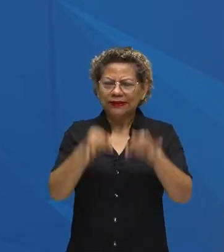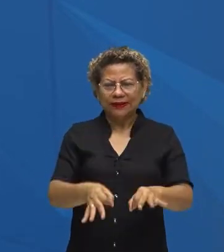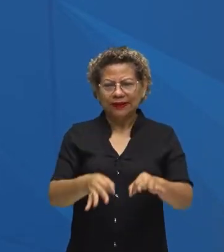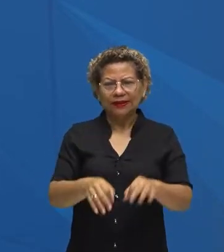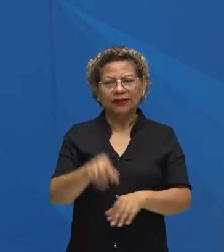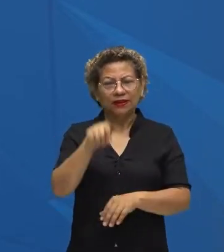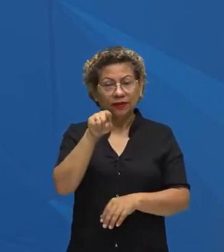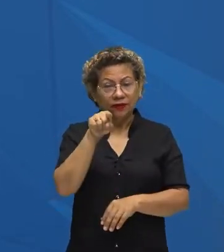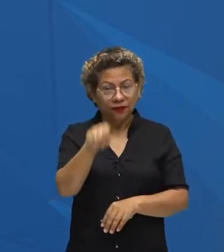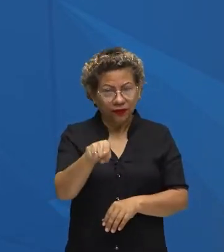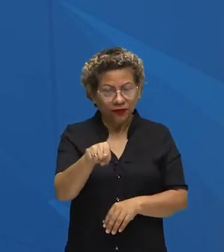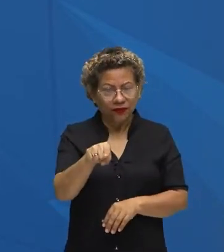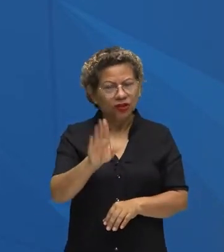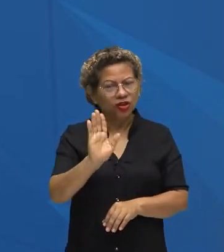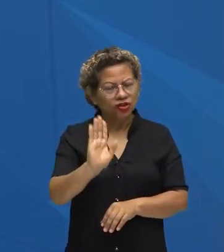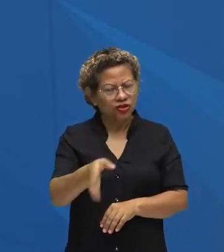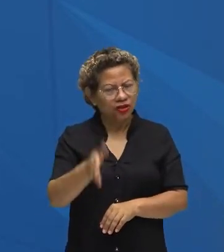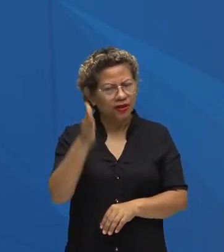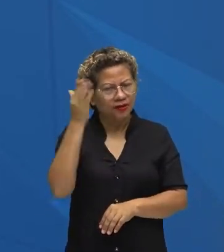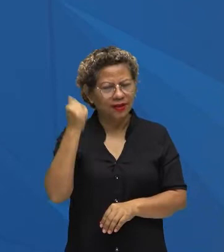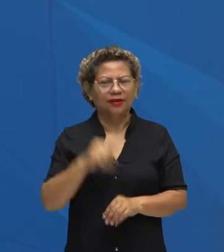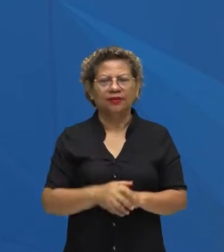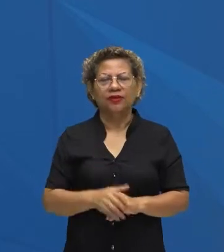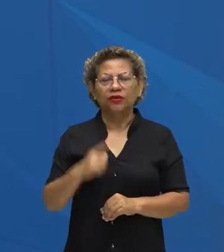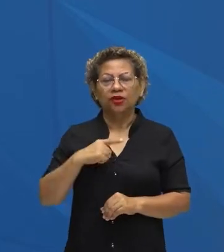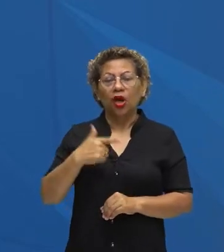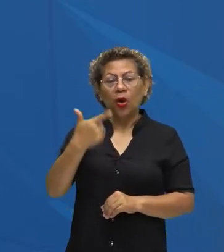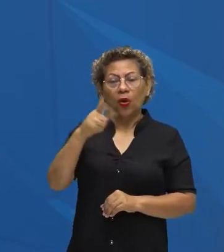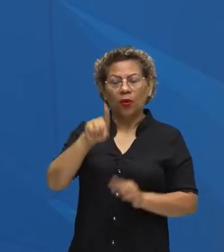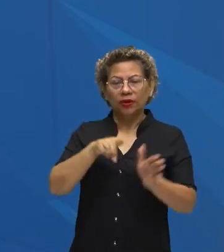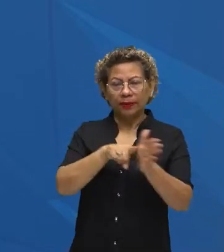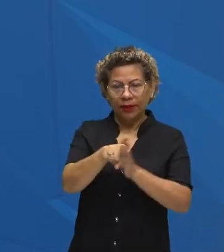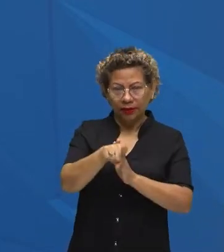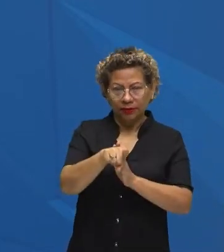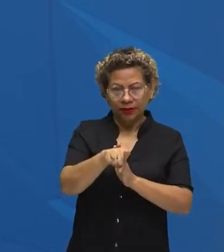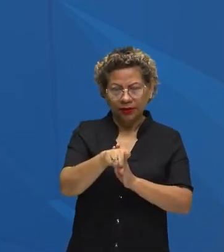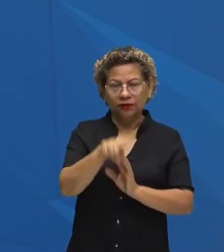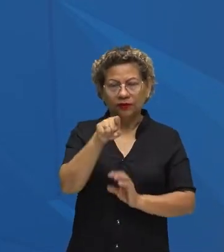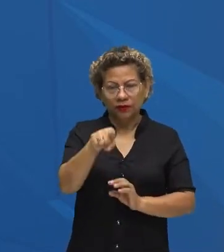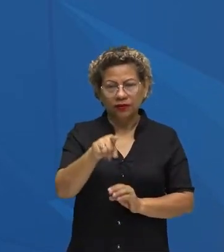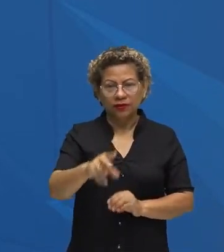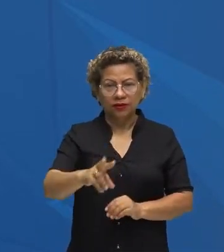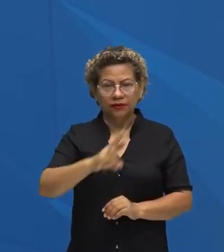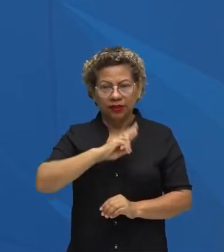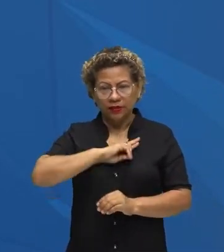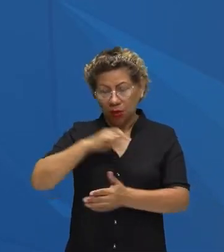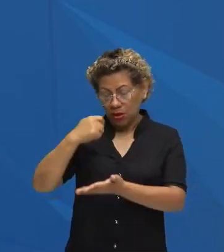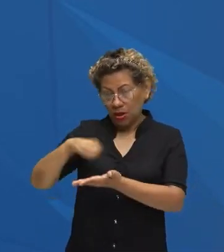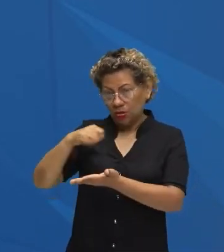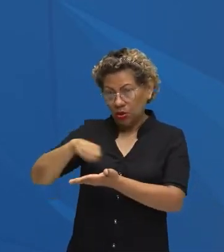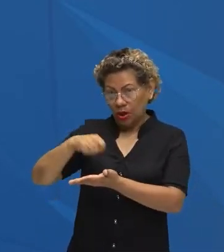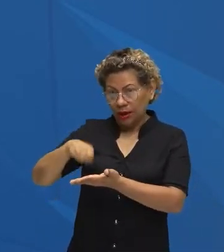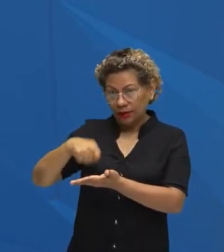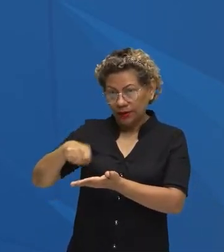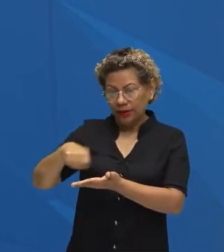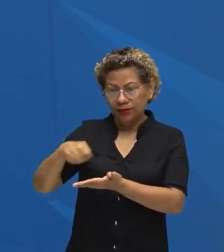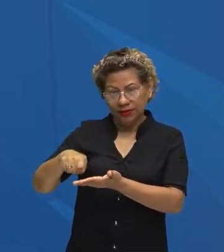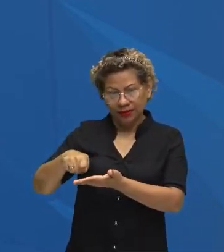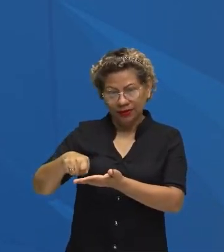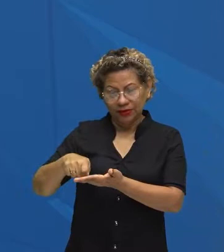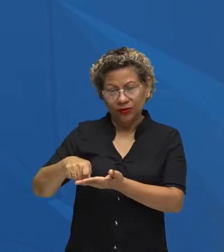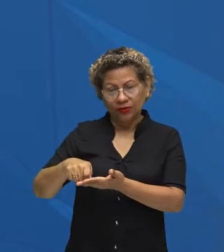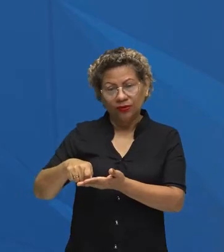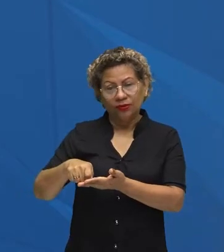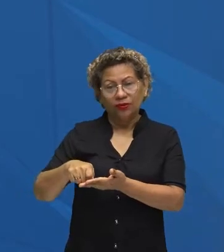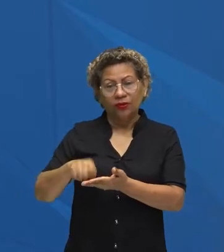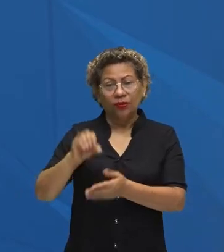já ouviu falar, né? Eu tenho outra pergunta interativa, agora essa é para você responder no seu caderno ou então no nosso